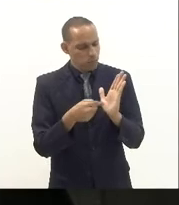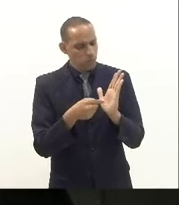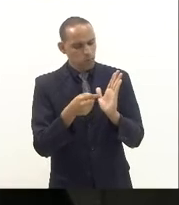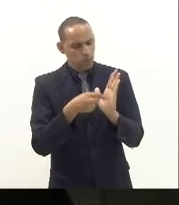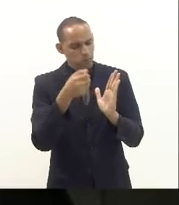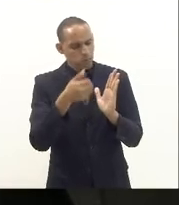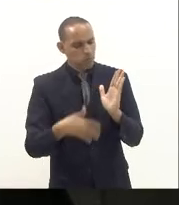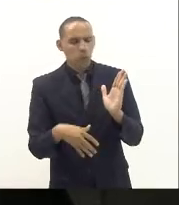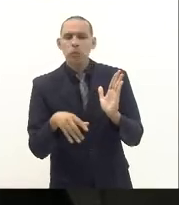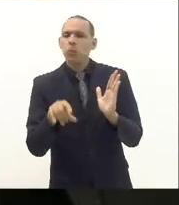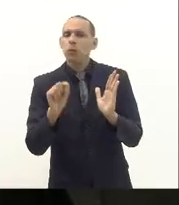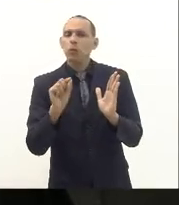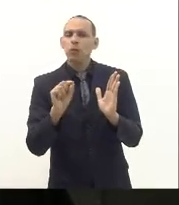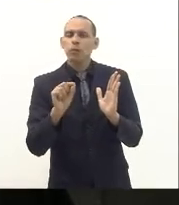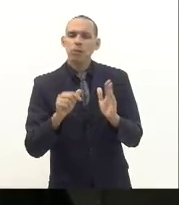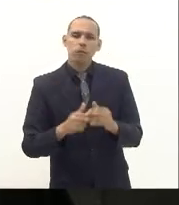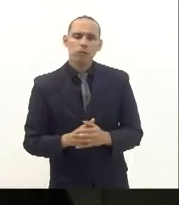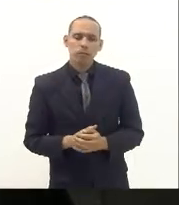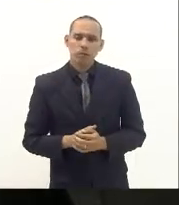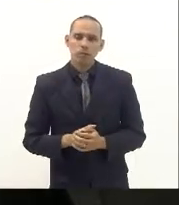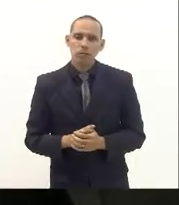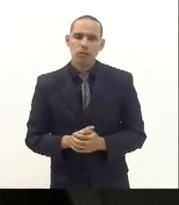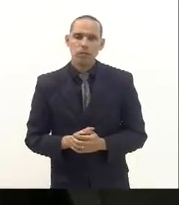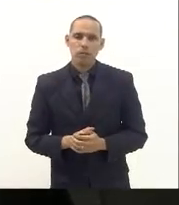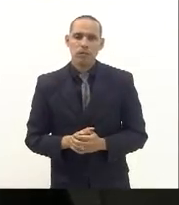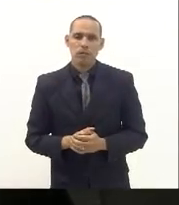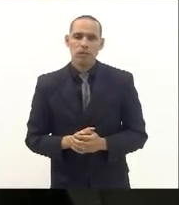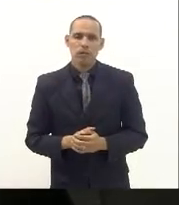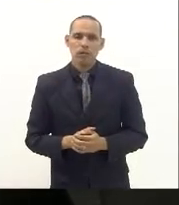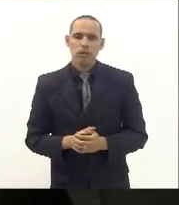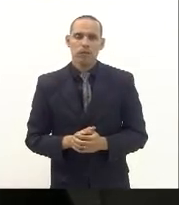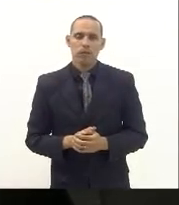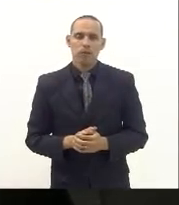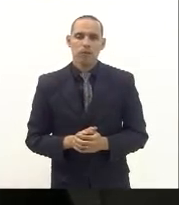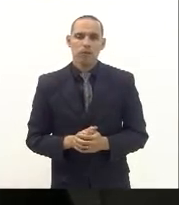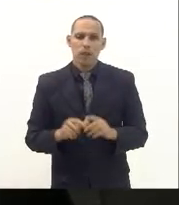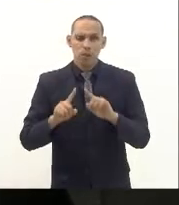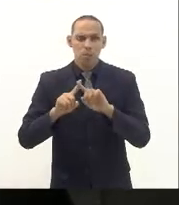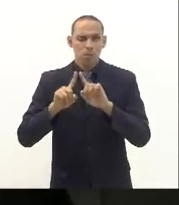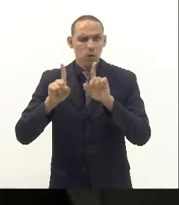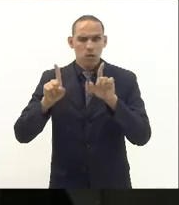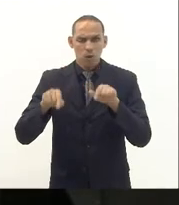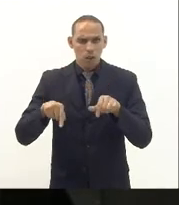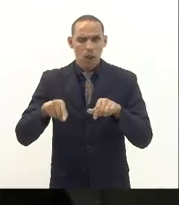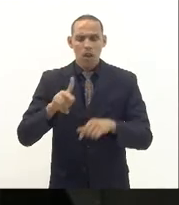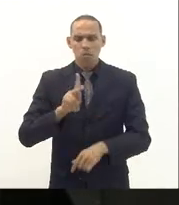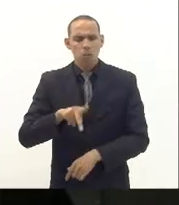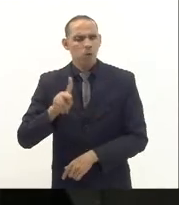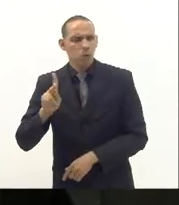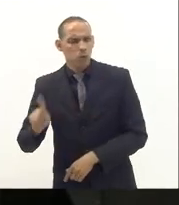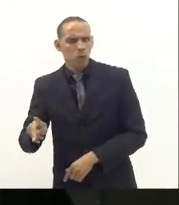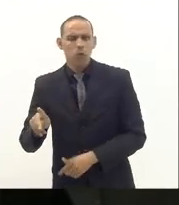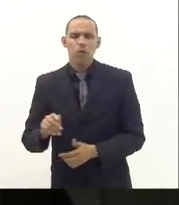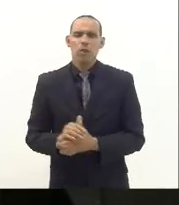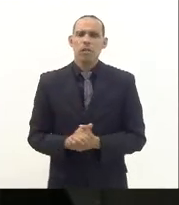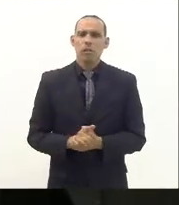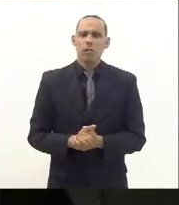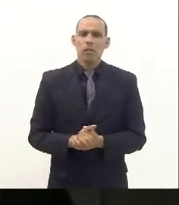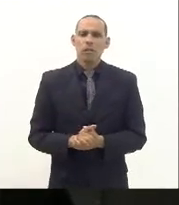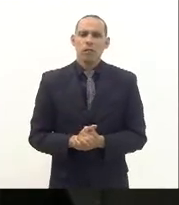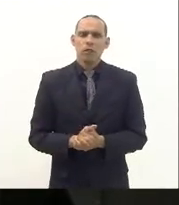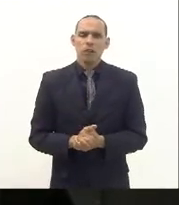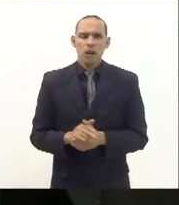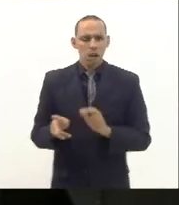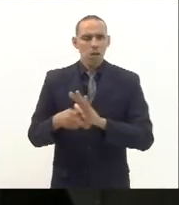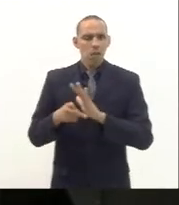o quê o show Xonados corpo docente corpo corpo